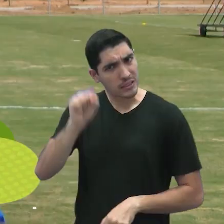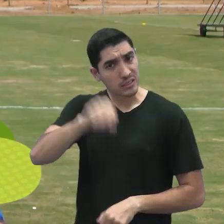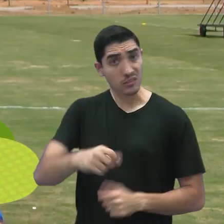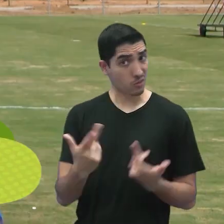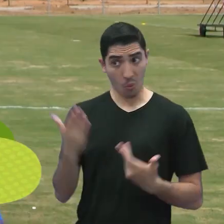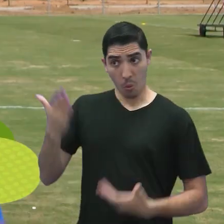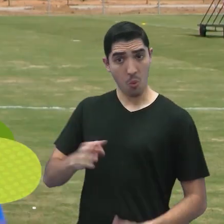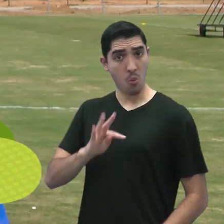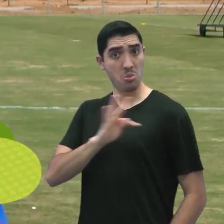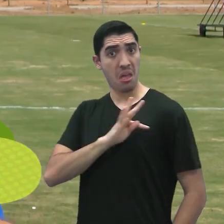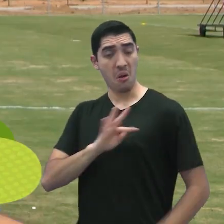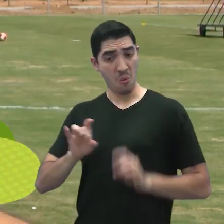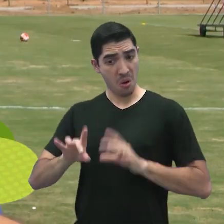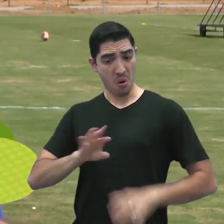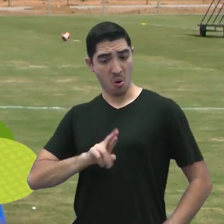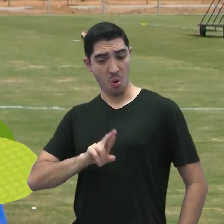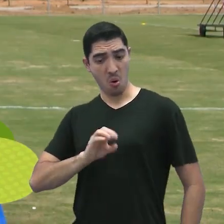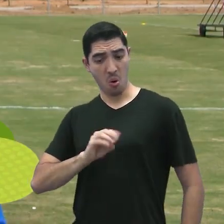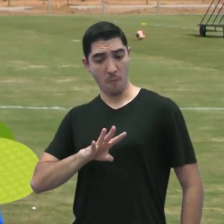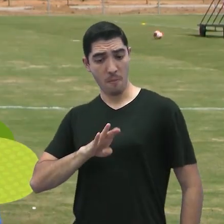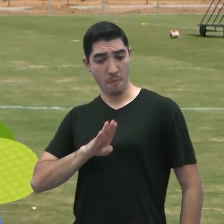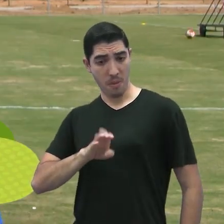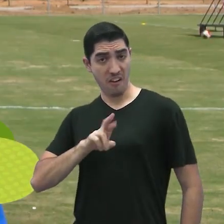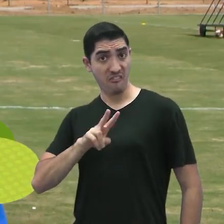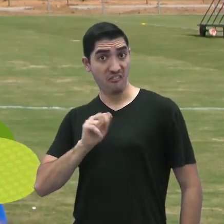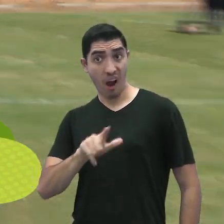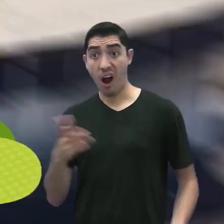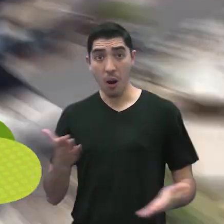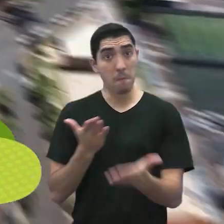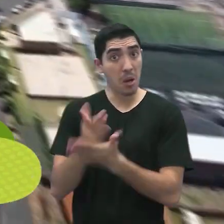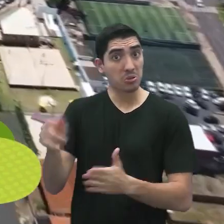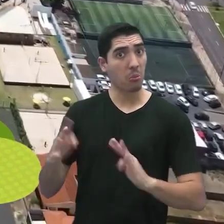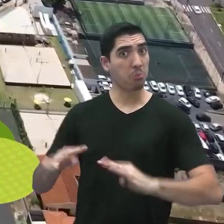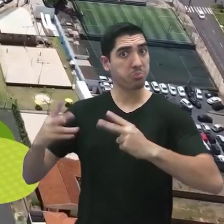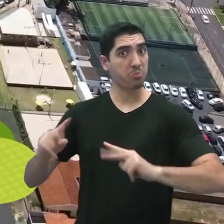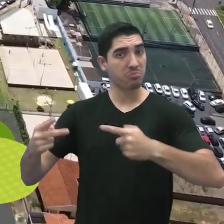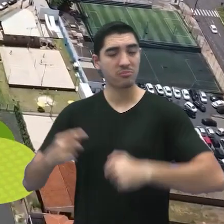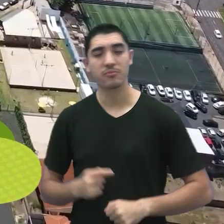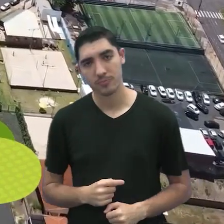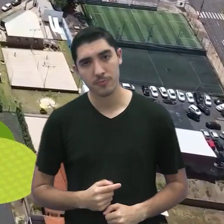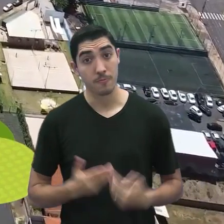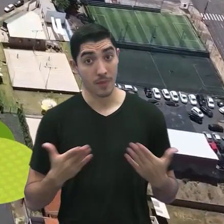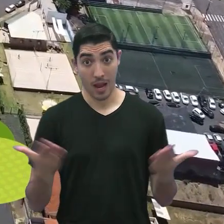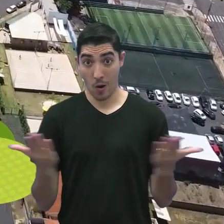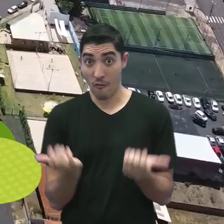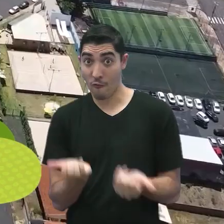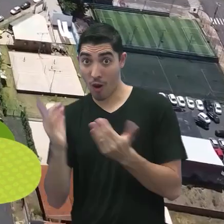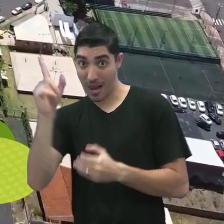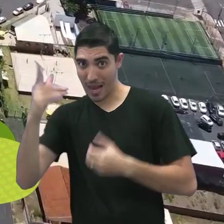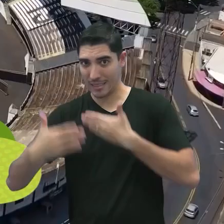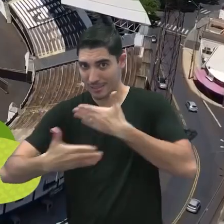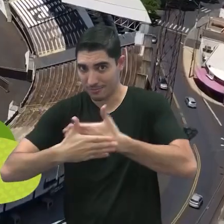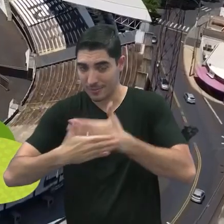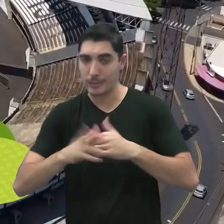competência, e a prova disso é o professor Roberval aí, que mais uma vez está chegando no mata-mata. O objetivo é ir até o Palma Travassos e voltar com